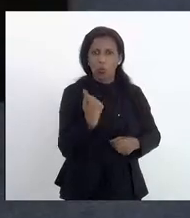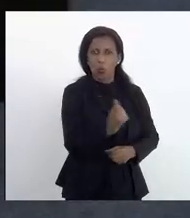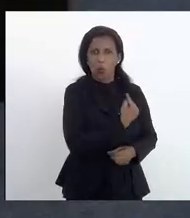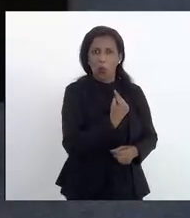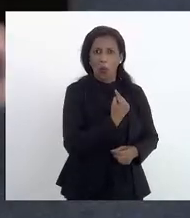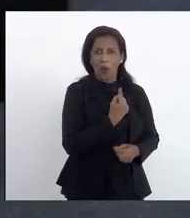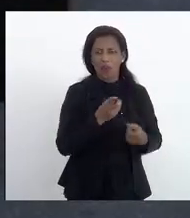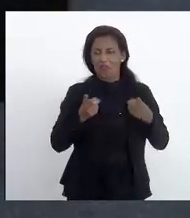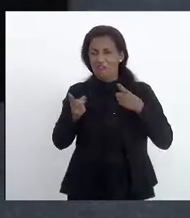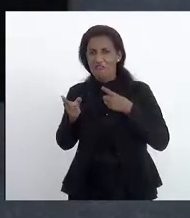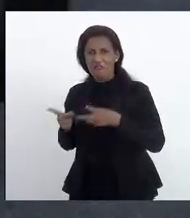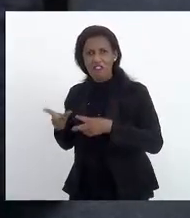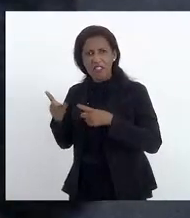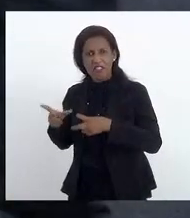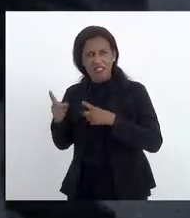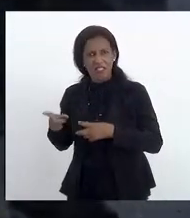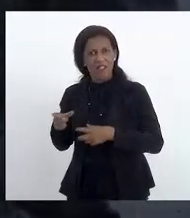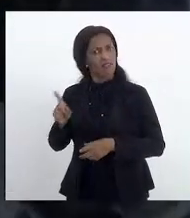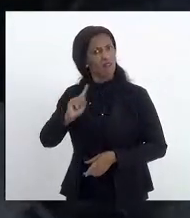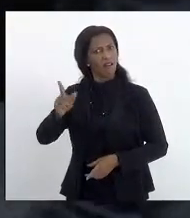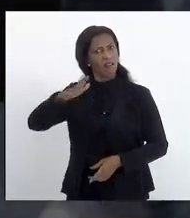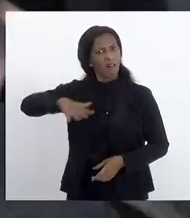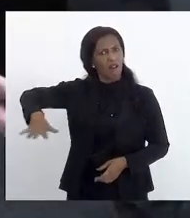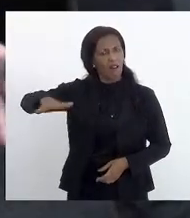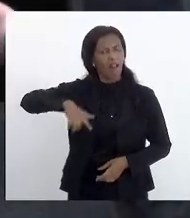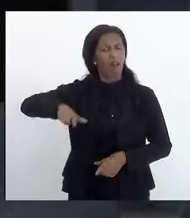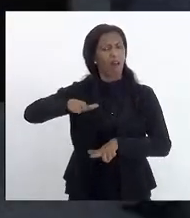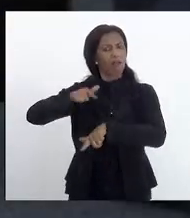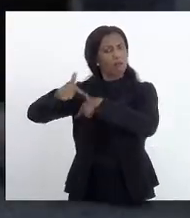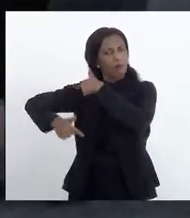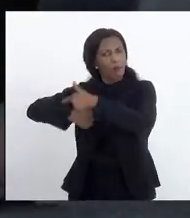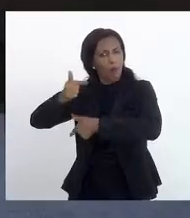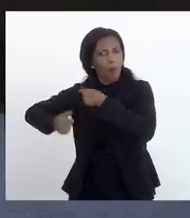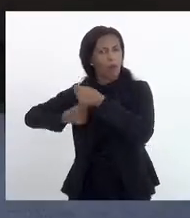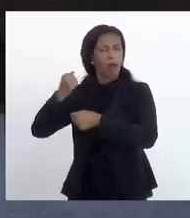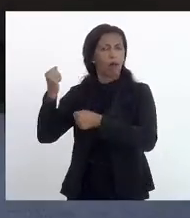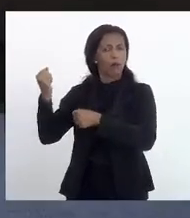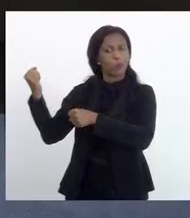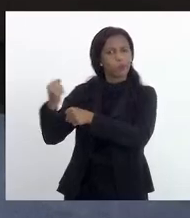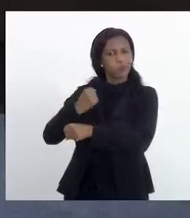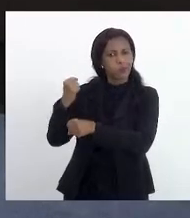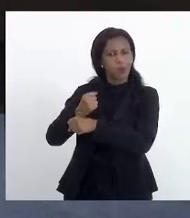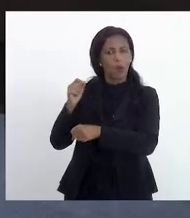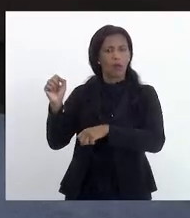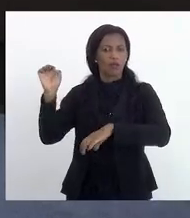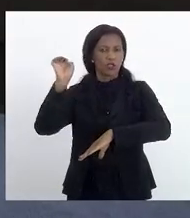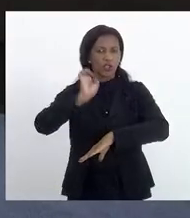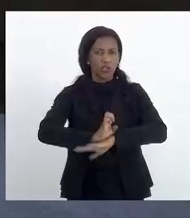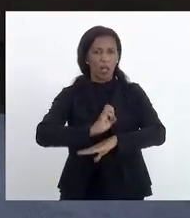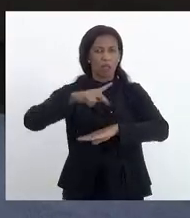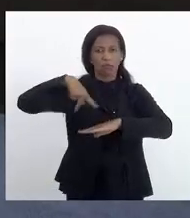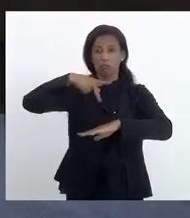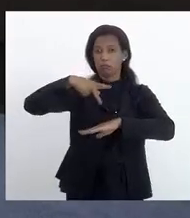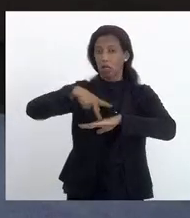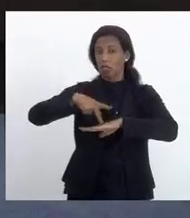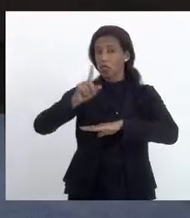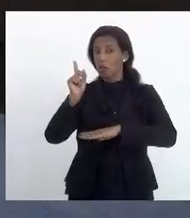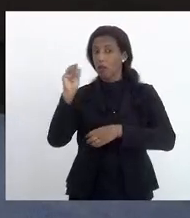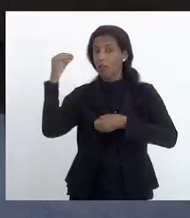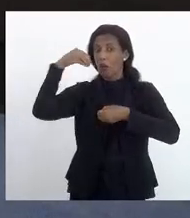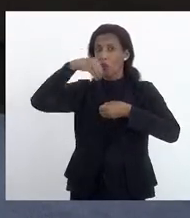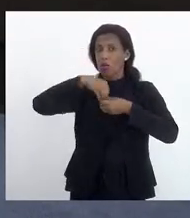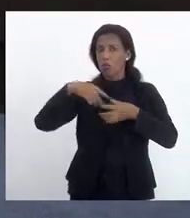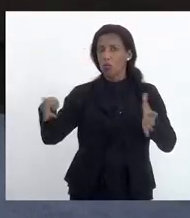dela, trabalhando, construindo o país, construindo o Estado, mas não dentro do